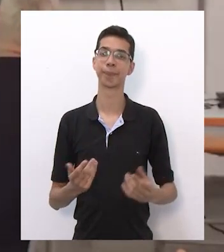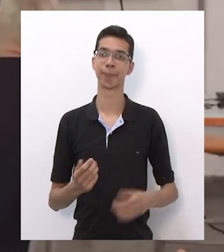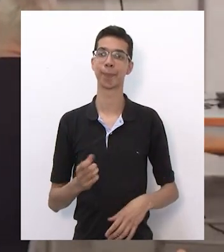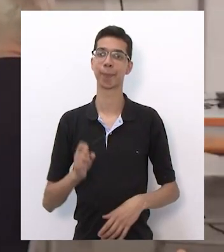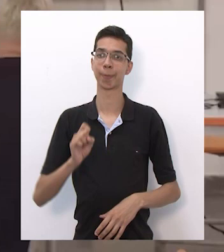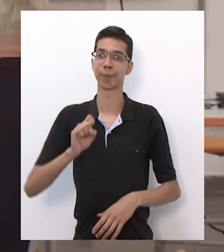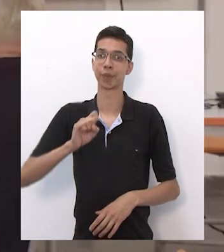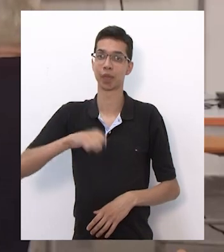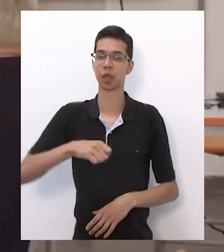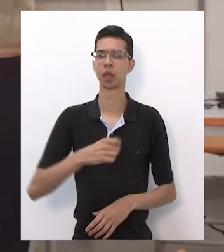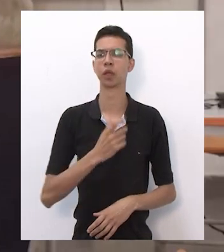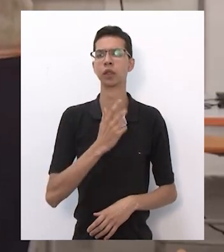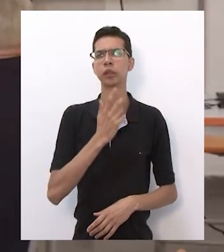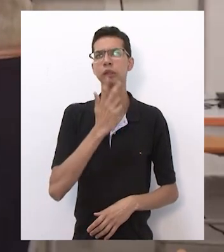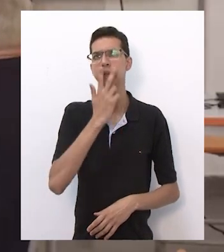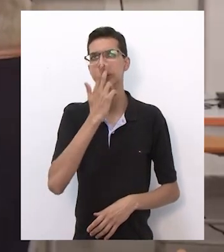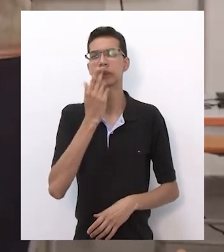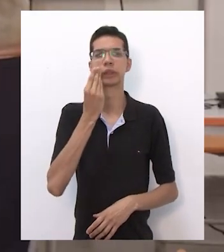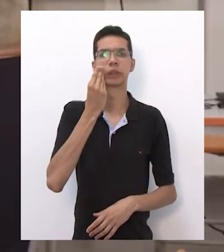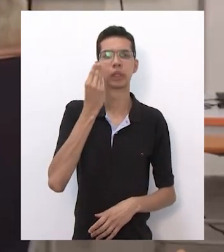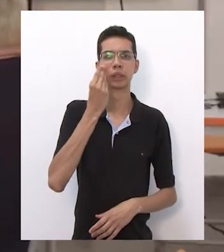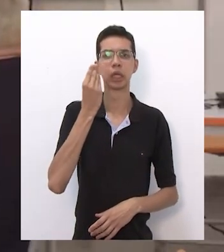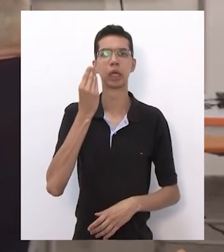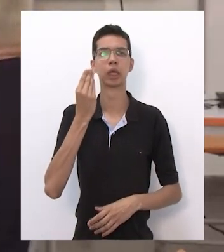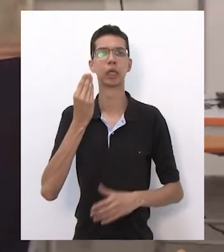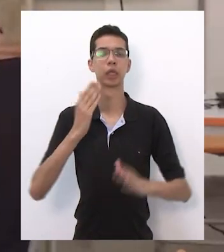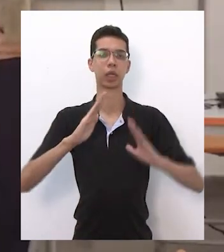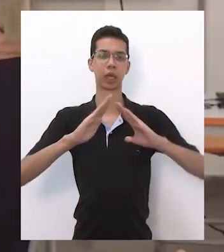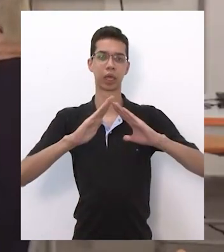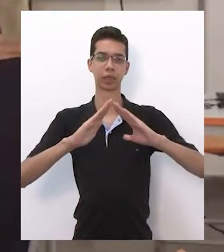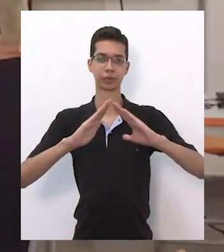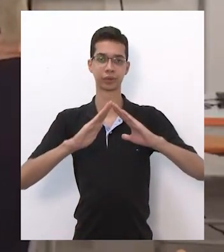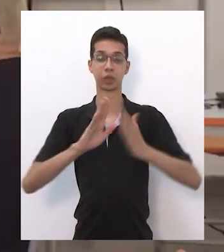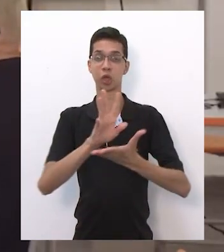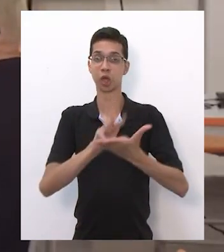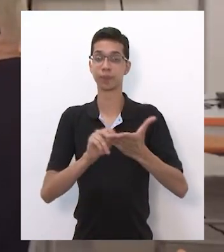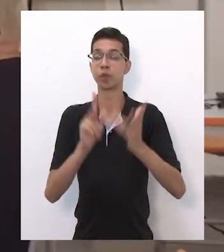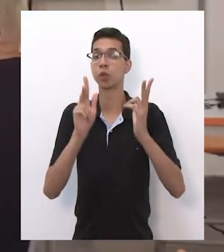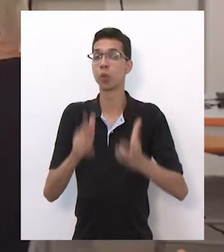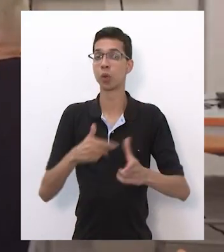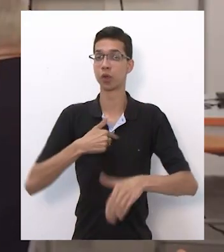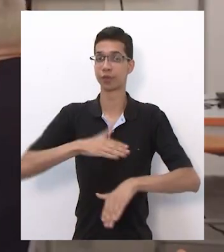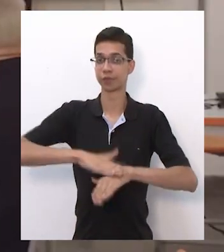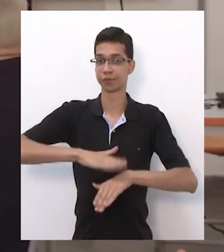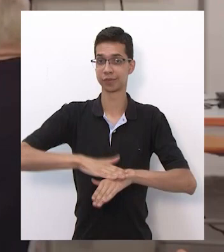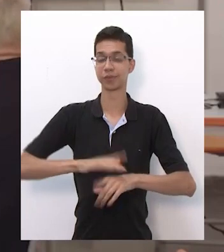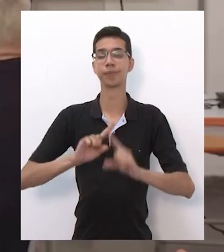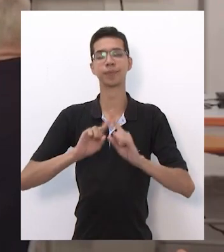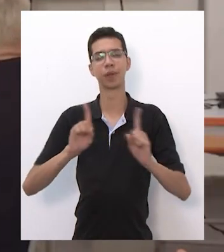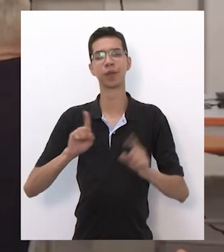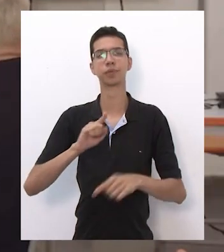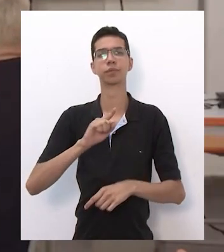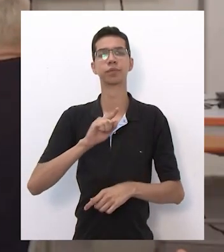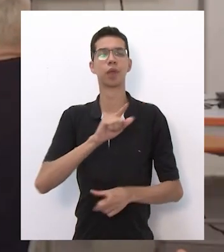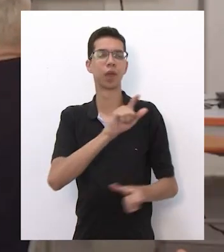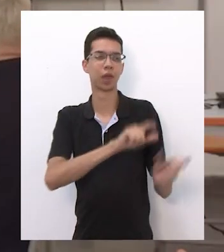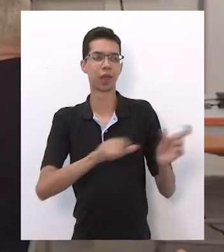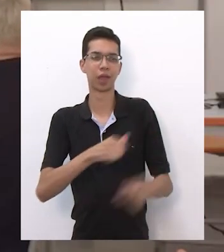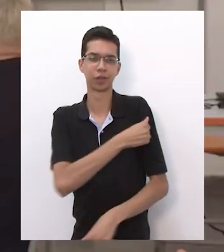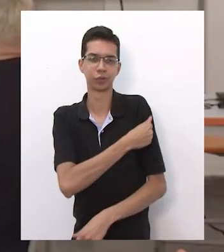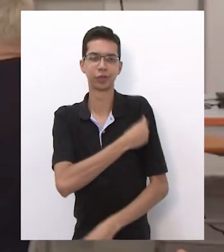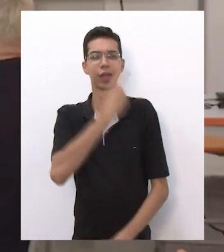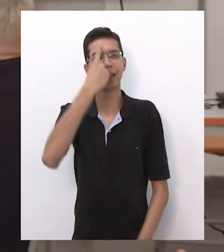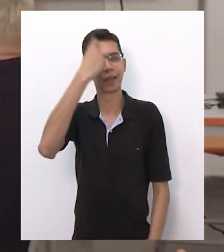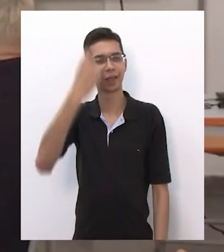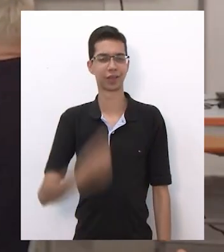ser tendenciosos a construir uma casa que seja uma réplica da que eu fiz. Mas aí a gente vai exercitar a criatividade deles como? A gente pode perguntar, poxa,